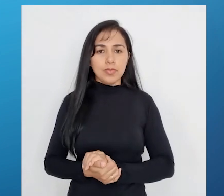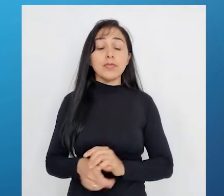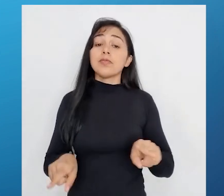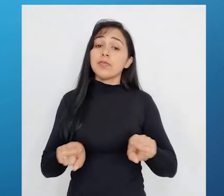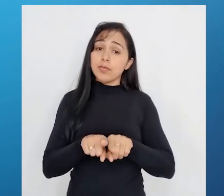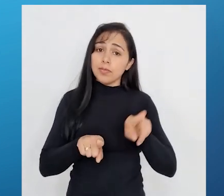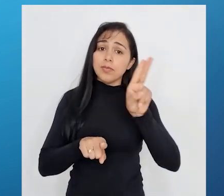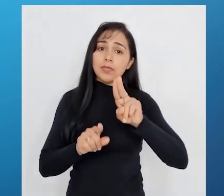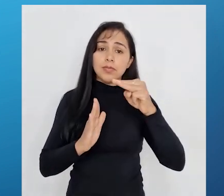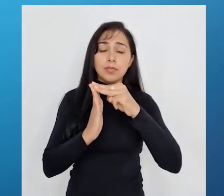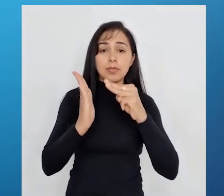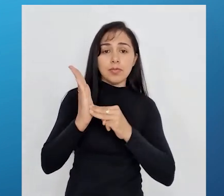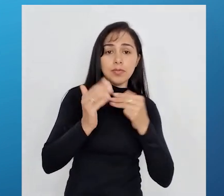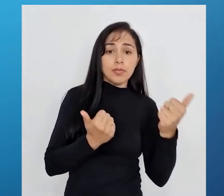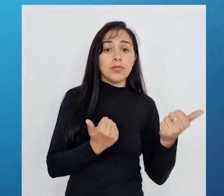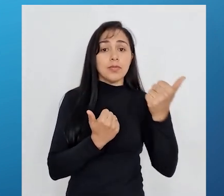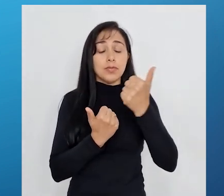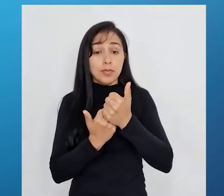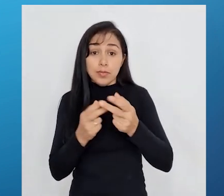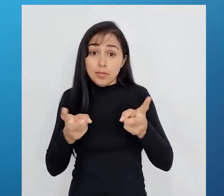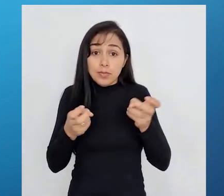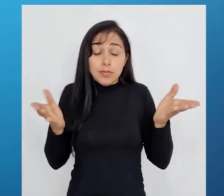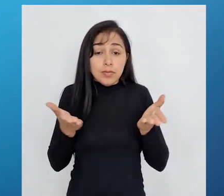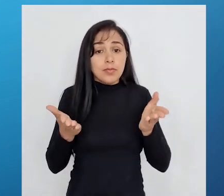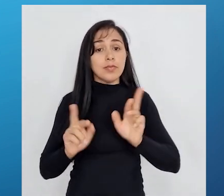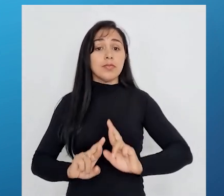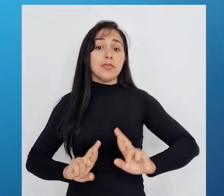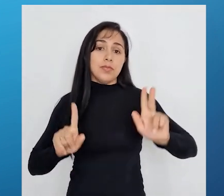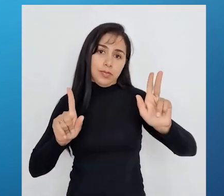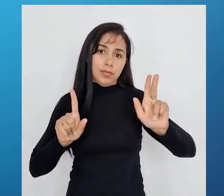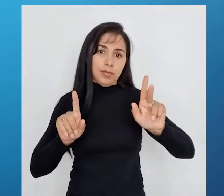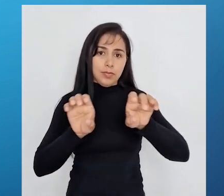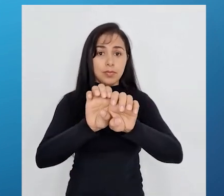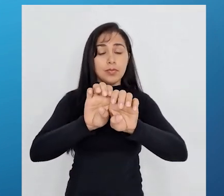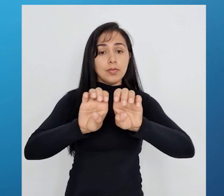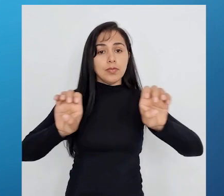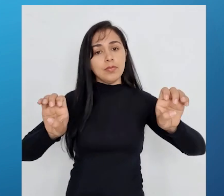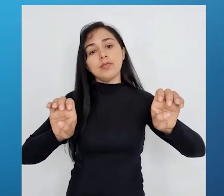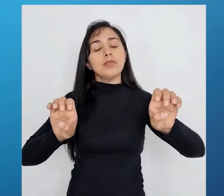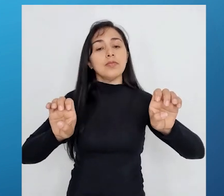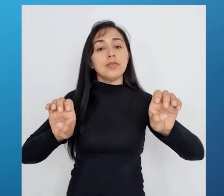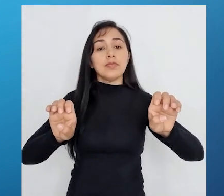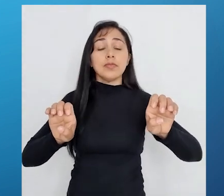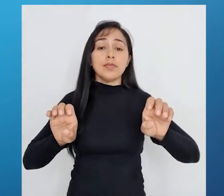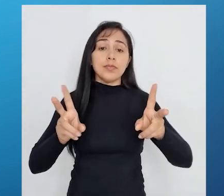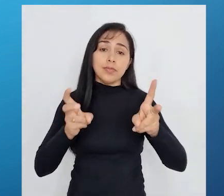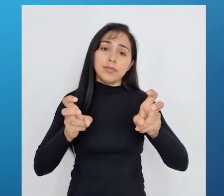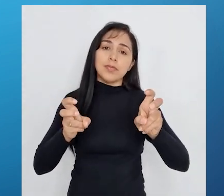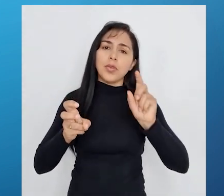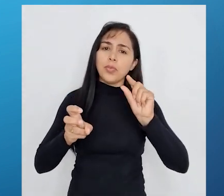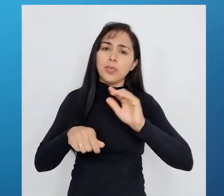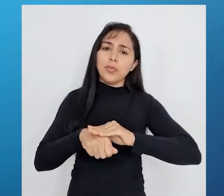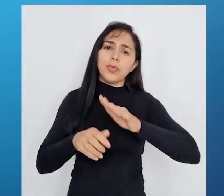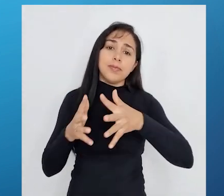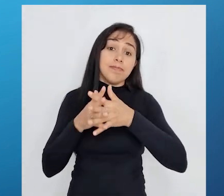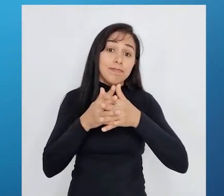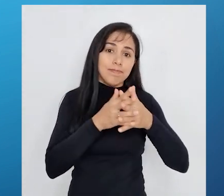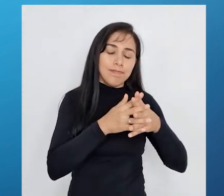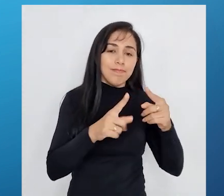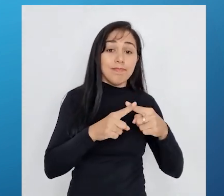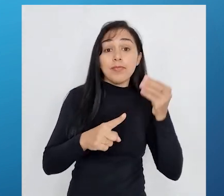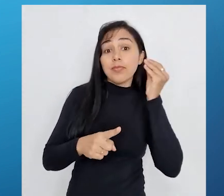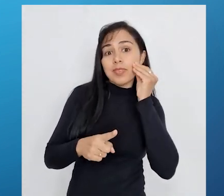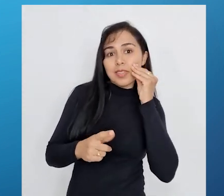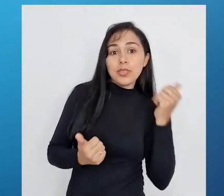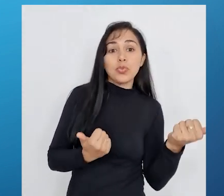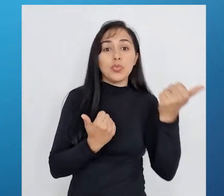substituição. Você vê que ela já é um pouco diferente, ó. Nessa equação é até complicado você tentar substituir